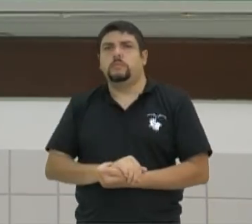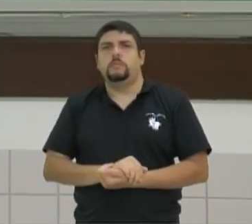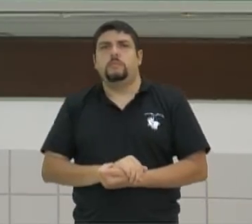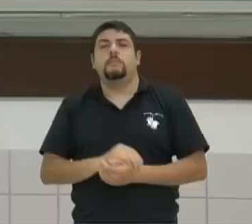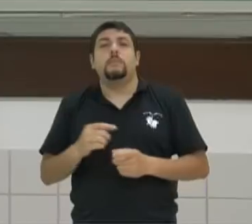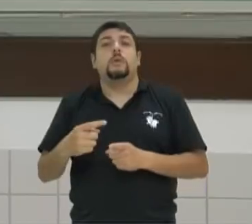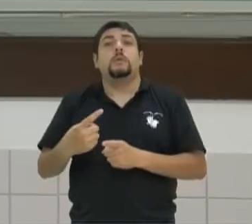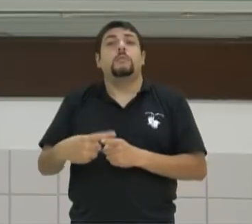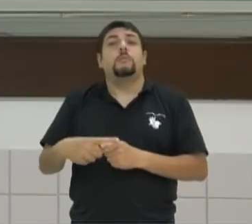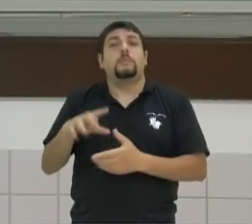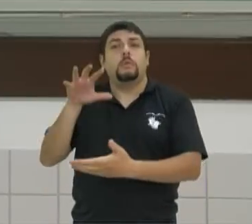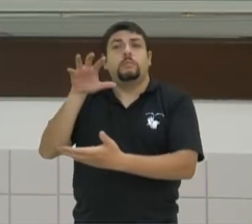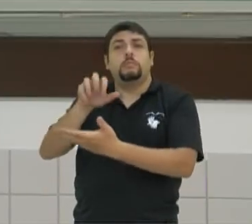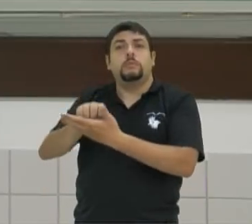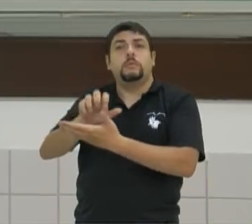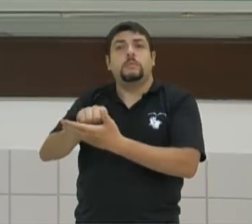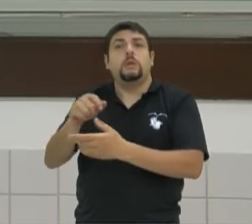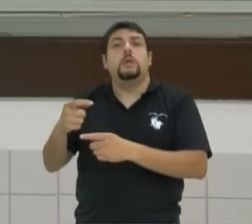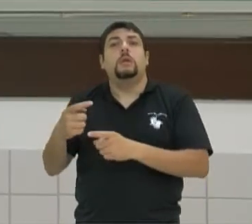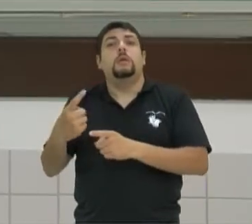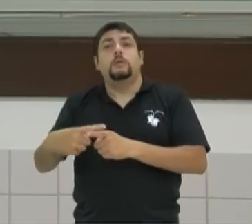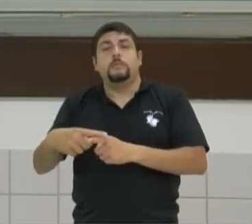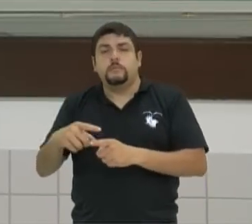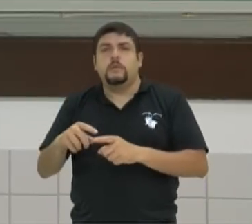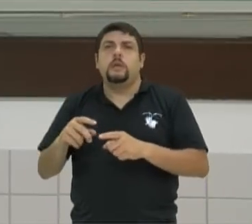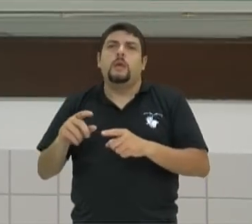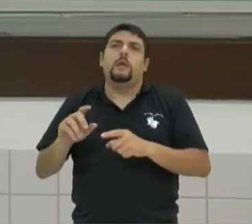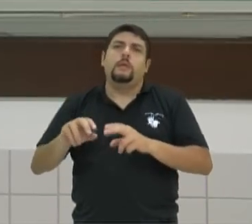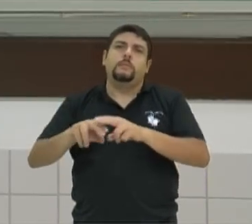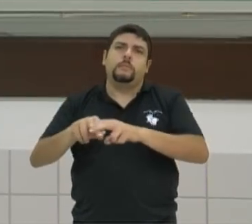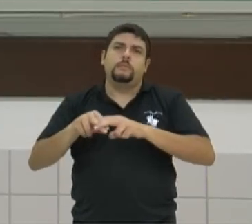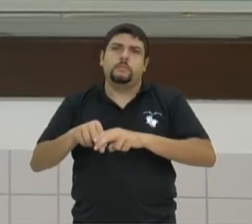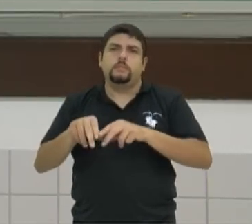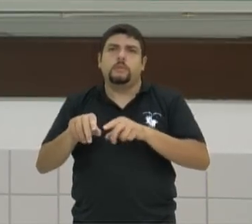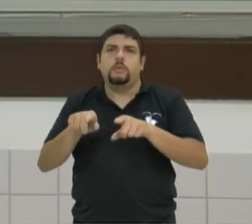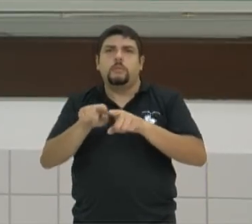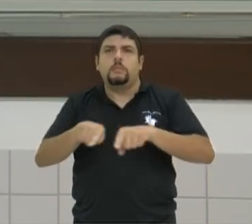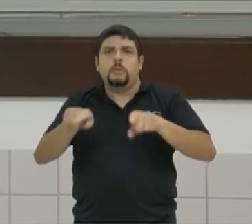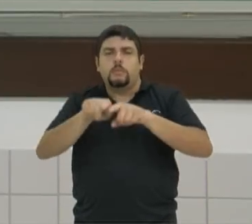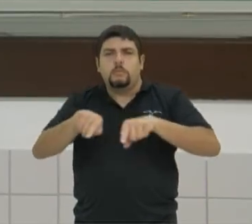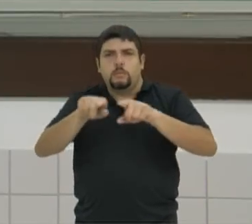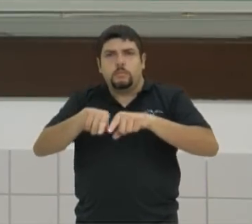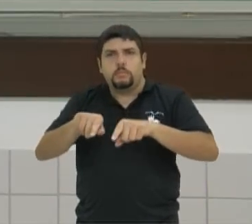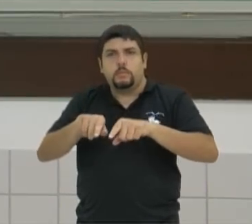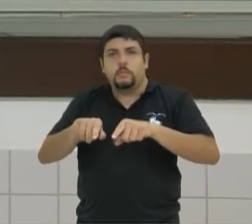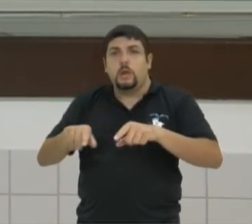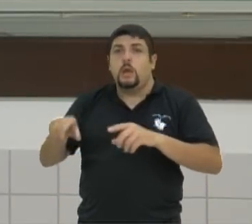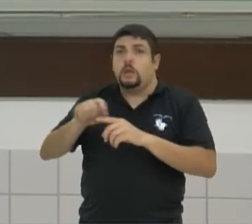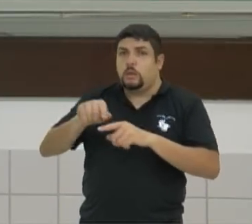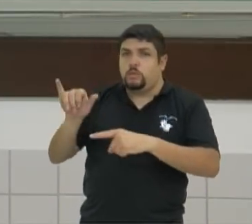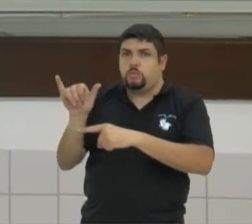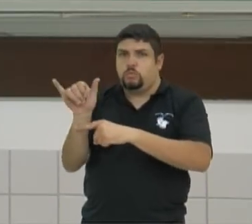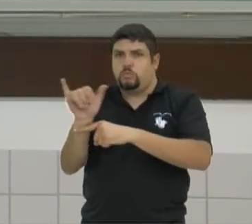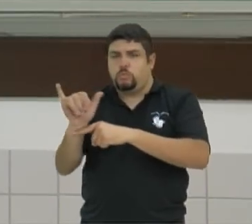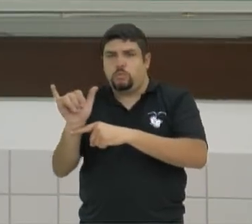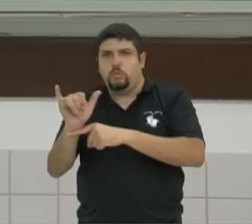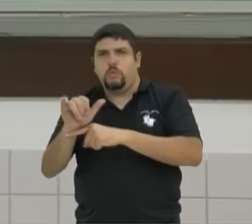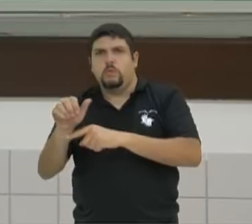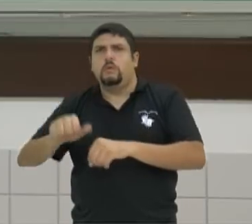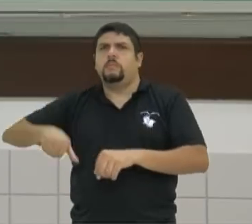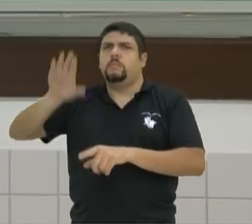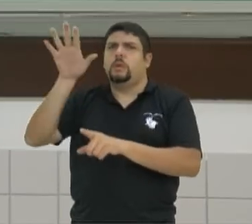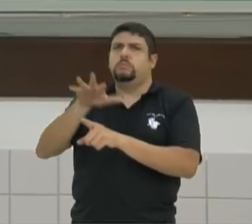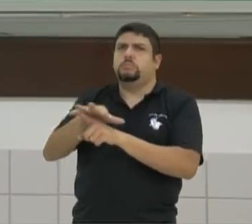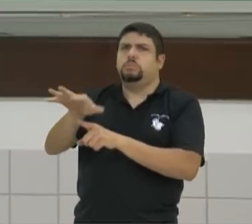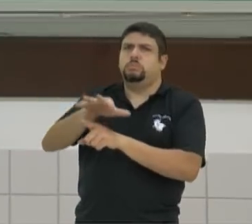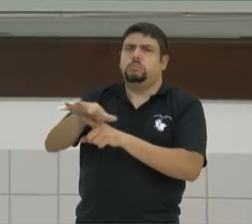questão de se inscrever? É justamente por isso. Questão que o canal que é a moda do YouTube é o canal que